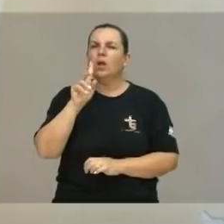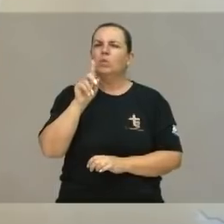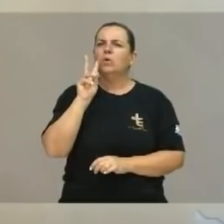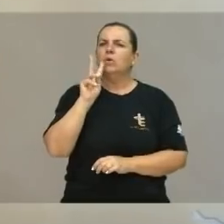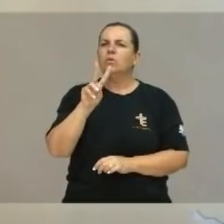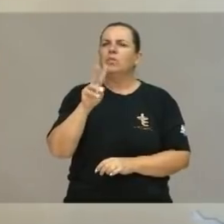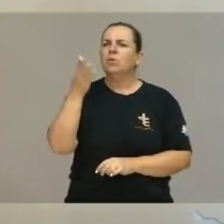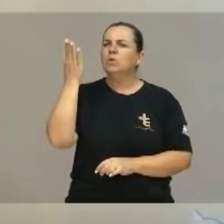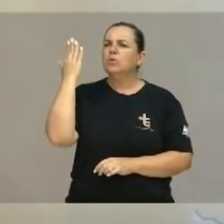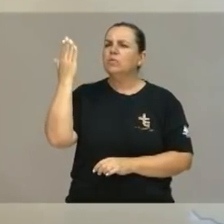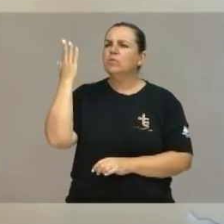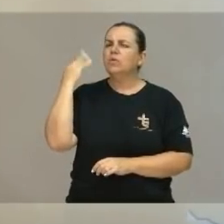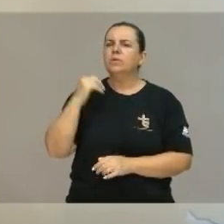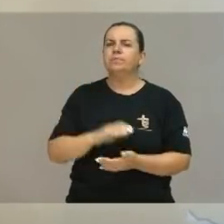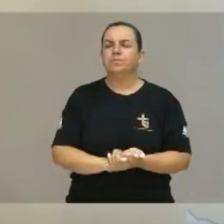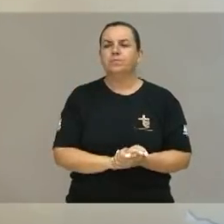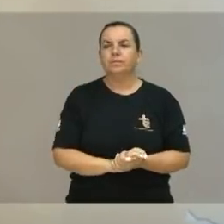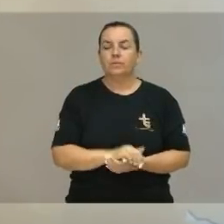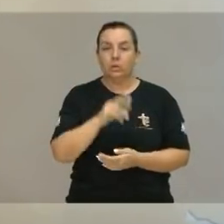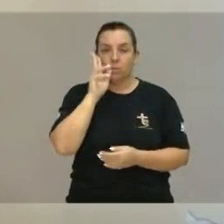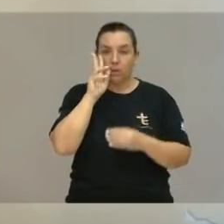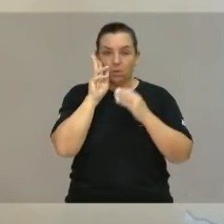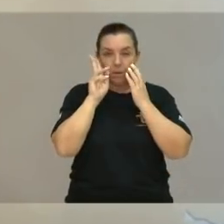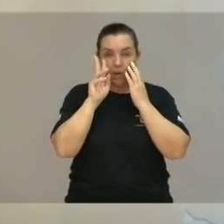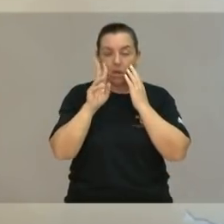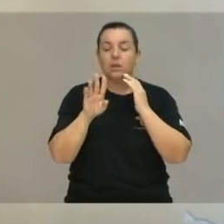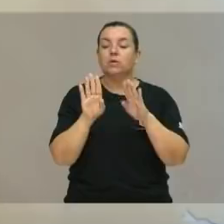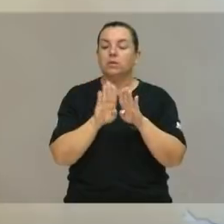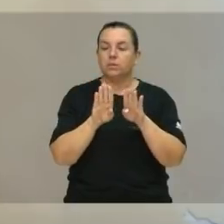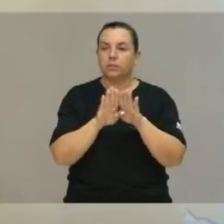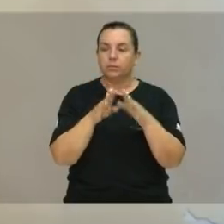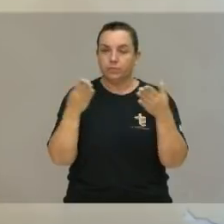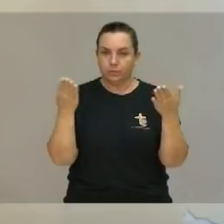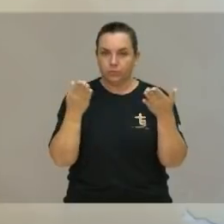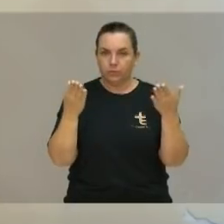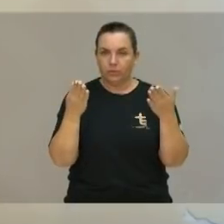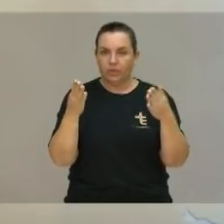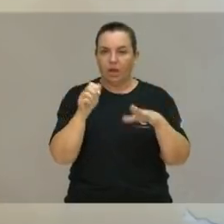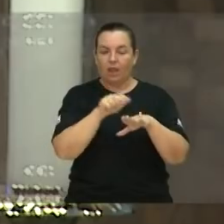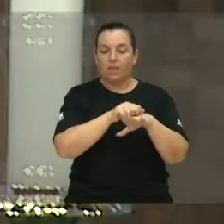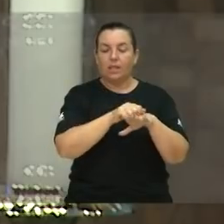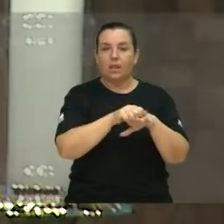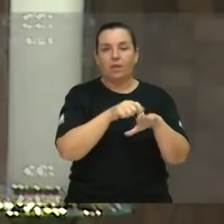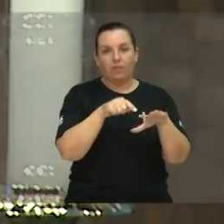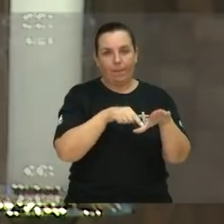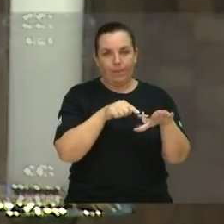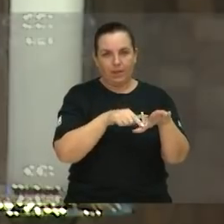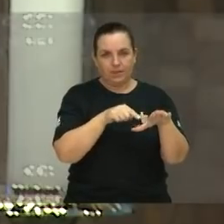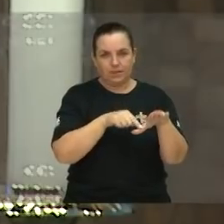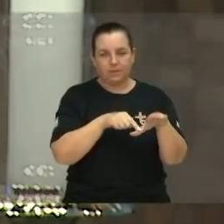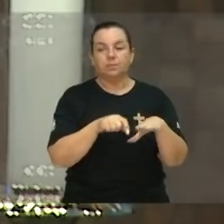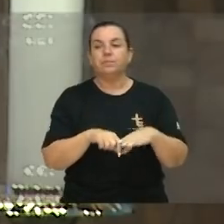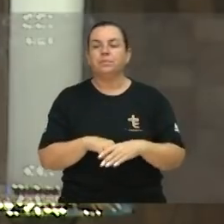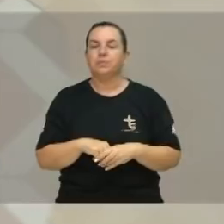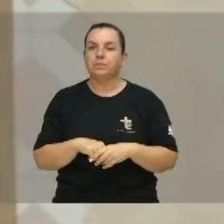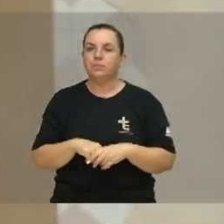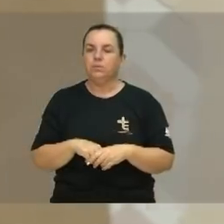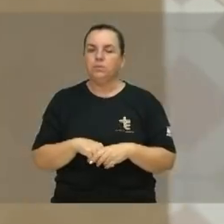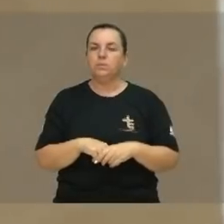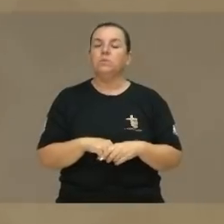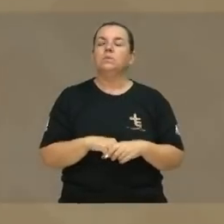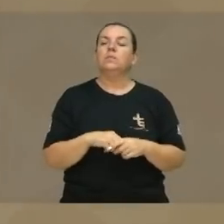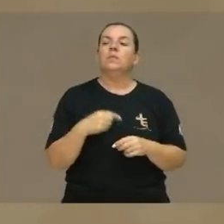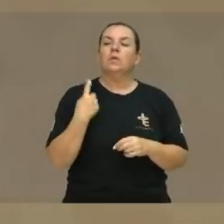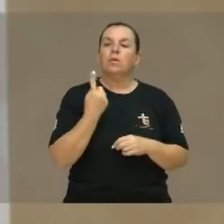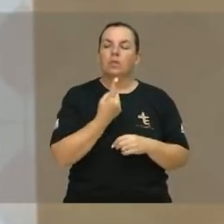foi que vimos da outra vez vamos recordar querido irmão querida irmã lava-pés é isso lava-pés isso mesmo e